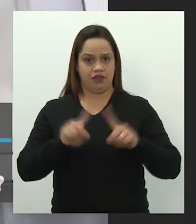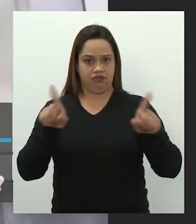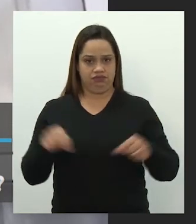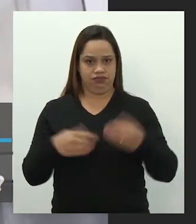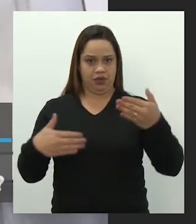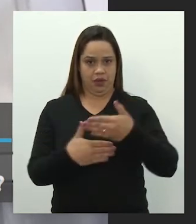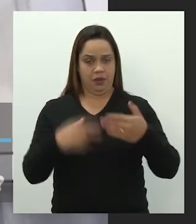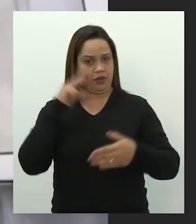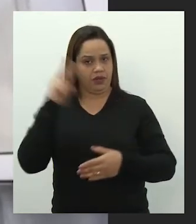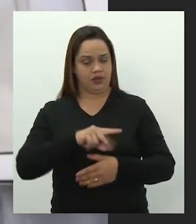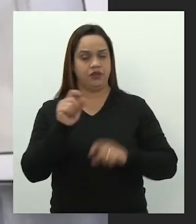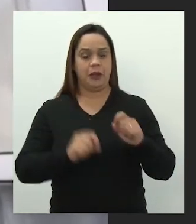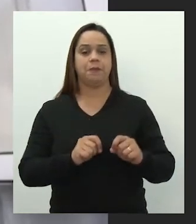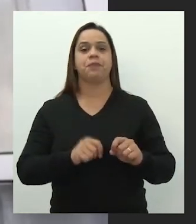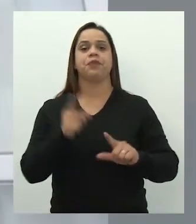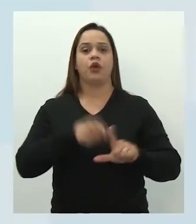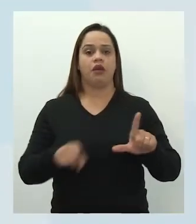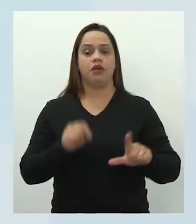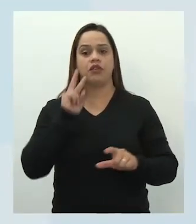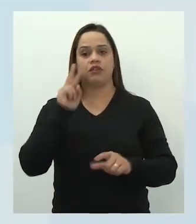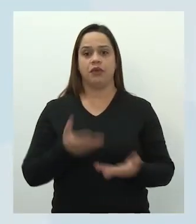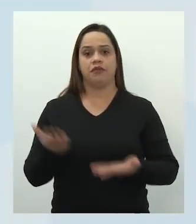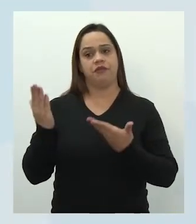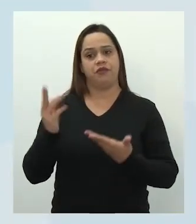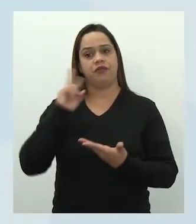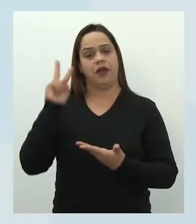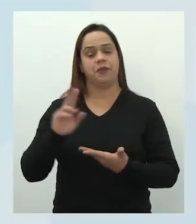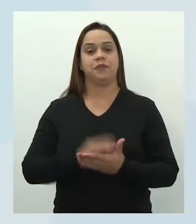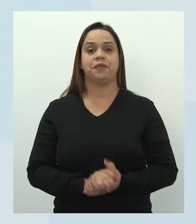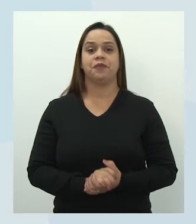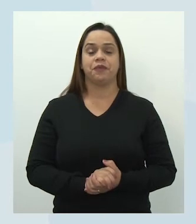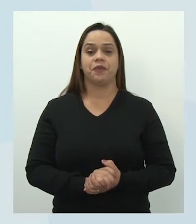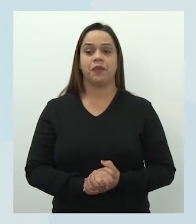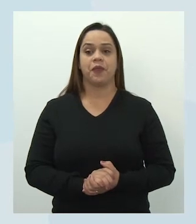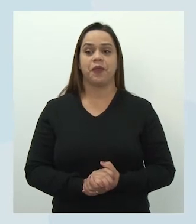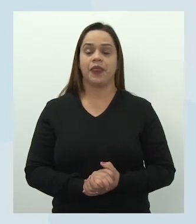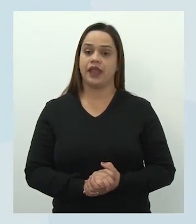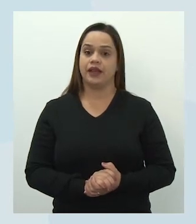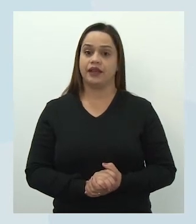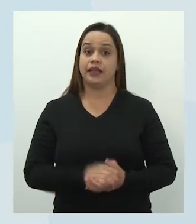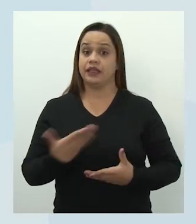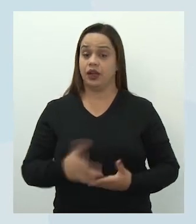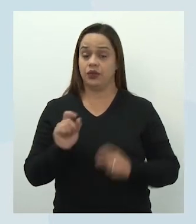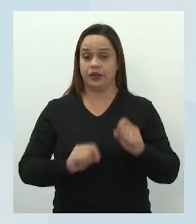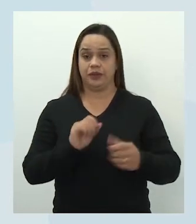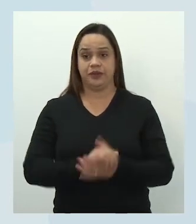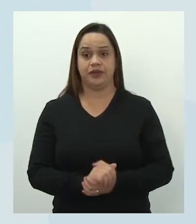de vocês visualizarem, tá? Pode colocar o PPT para mim, por gentileza? Isso. Então,